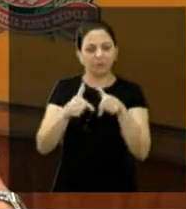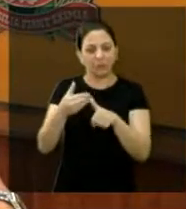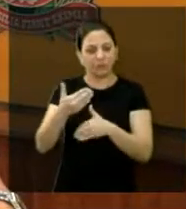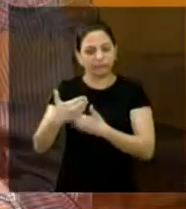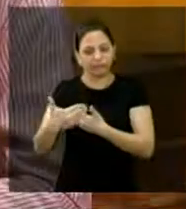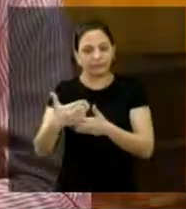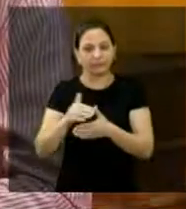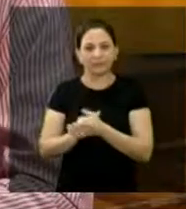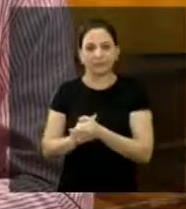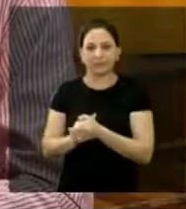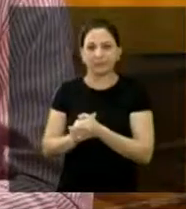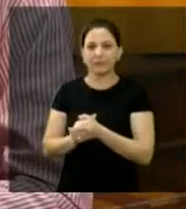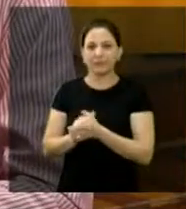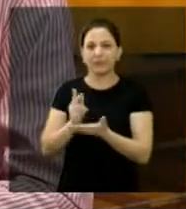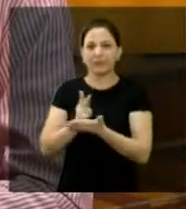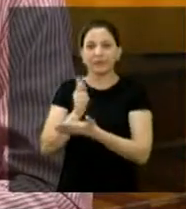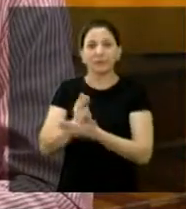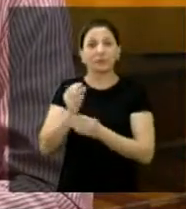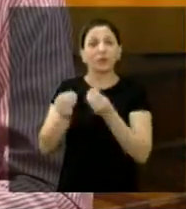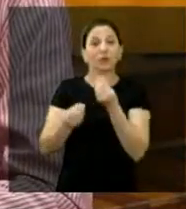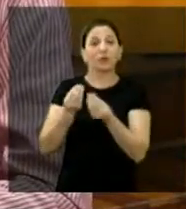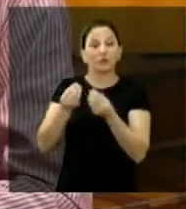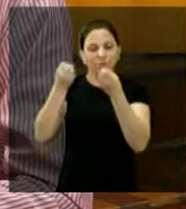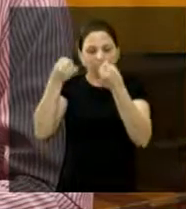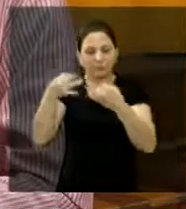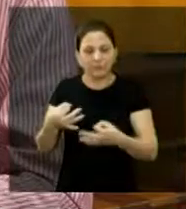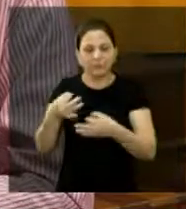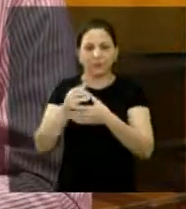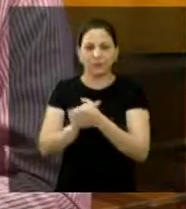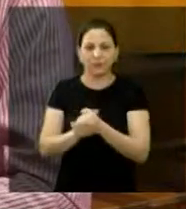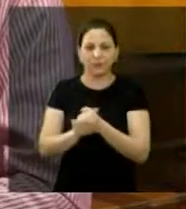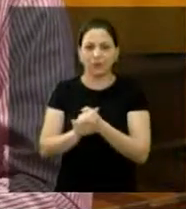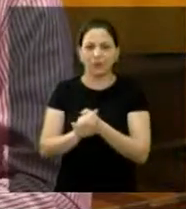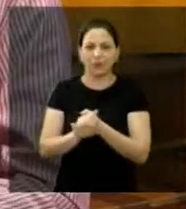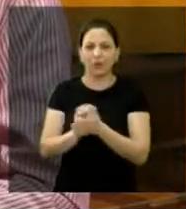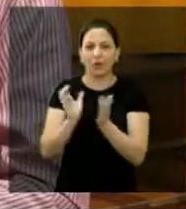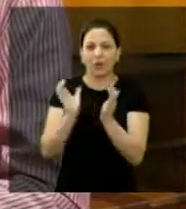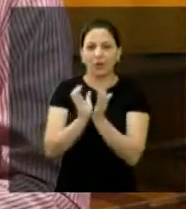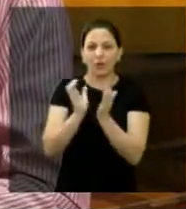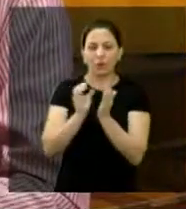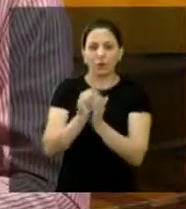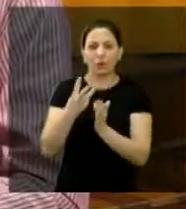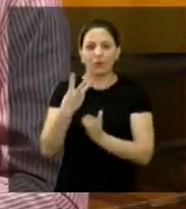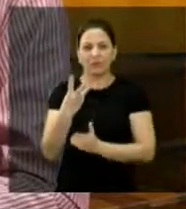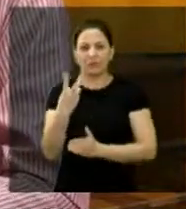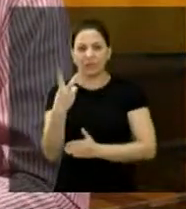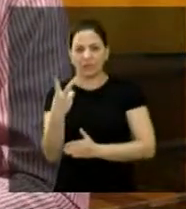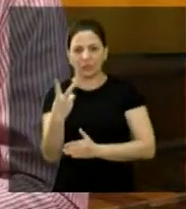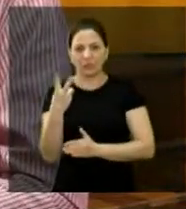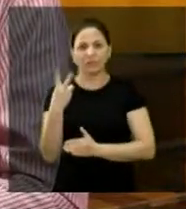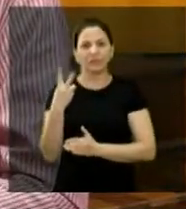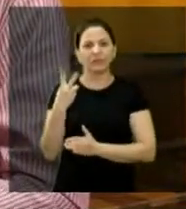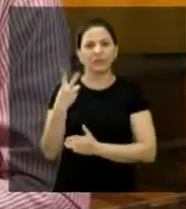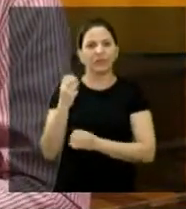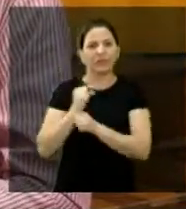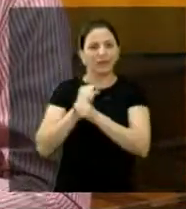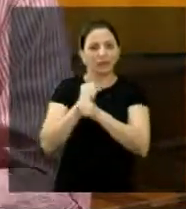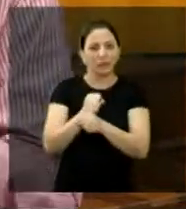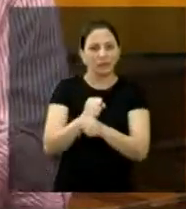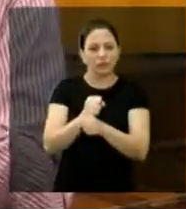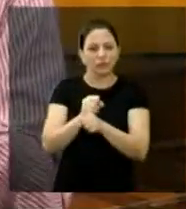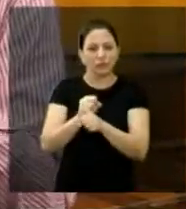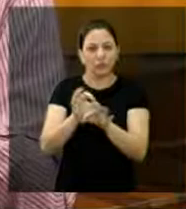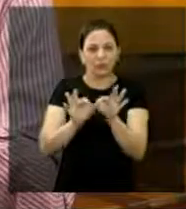Nossa, aliás, eu sempre digo, Wagner, o seguinte, a equipe, como eu já falei, completa 32 anos, foi formada em 85, mas